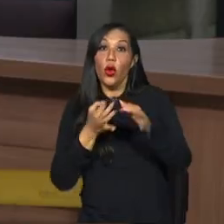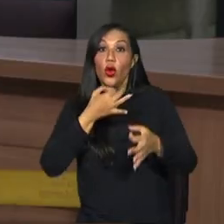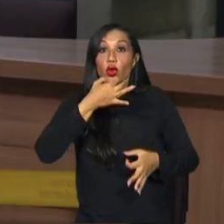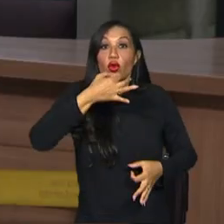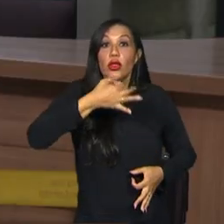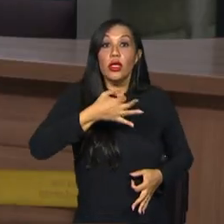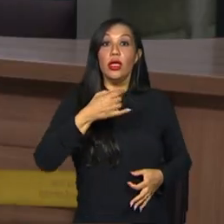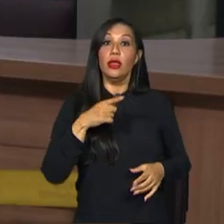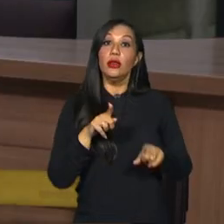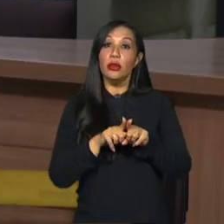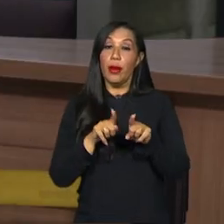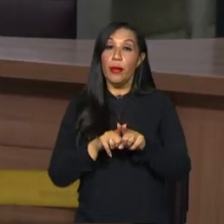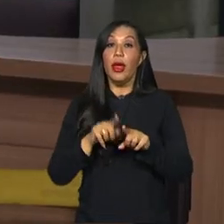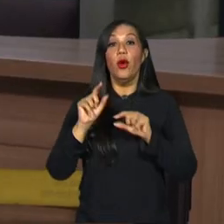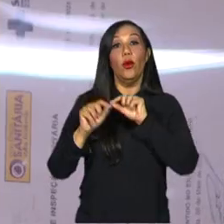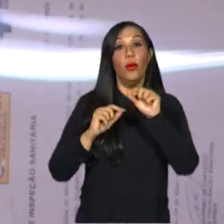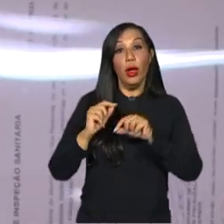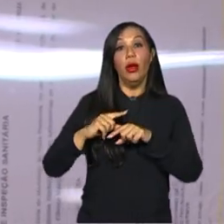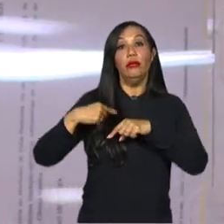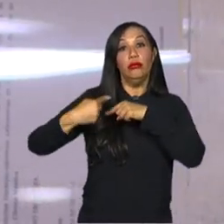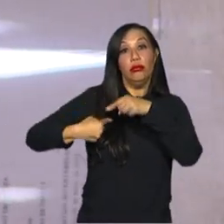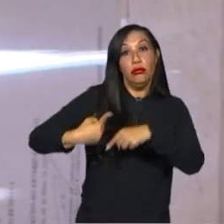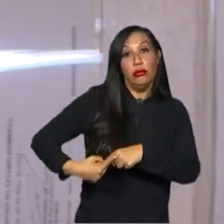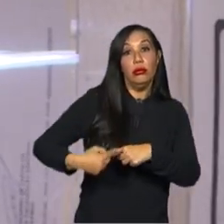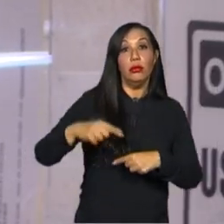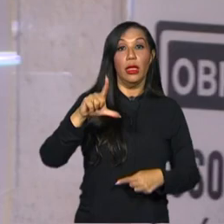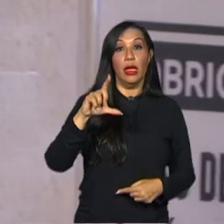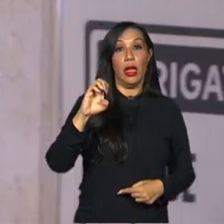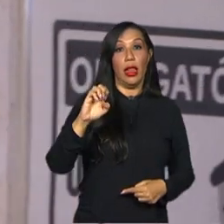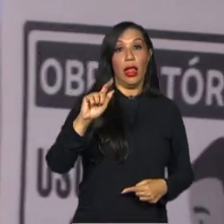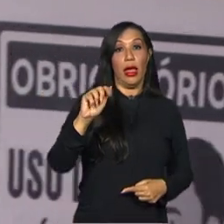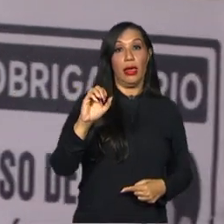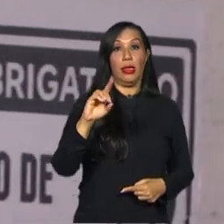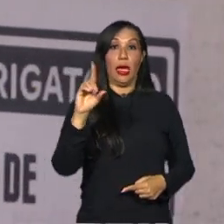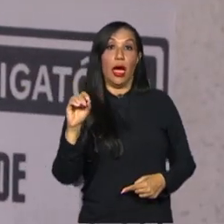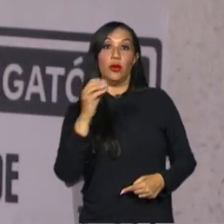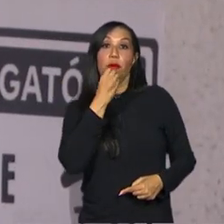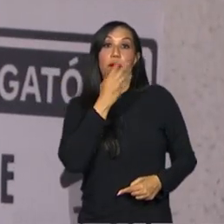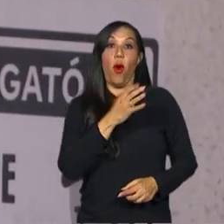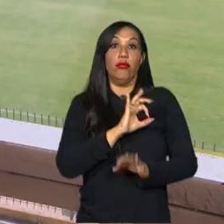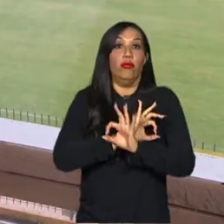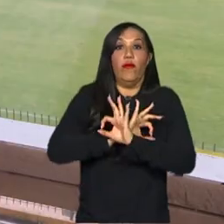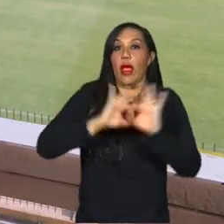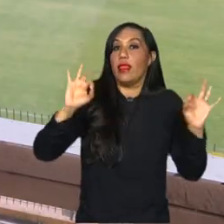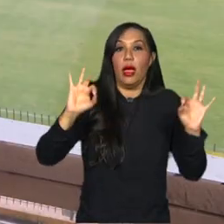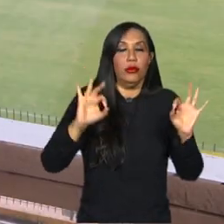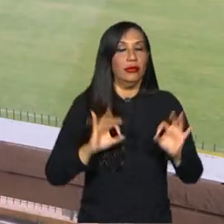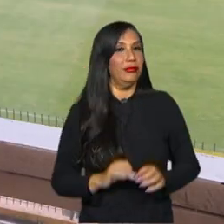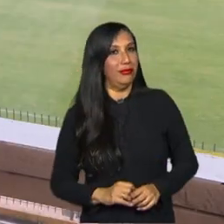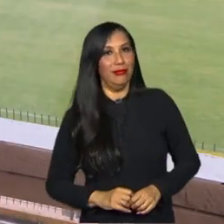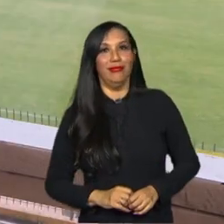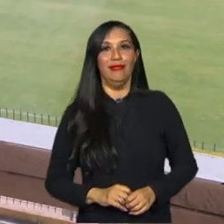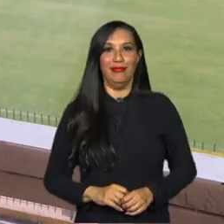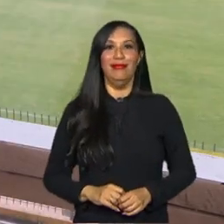eles fizessem isso porque o legado seria muito grande. O legado seria fantástico.